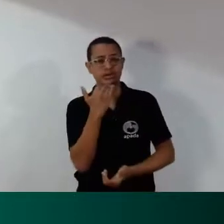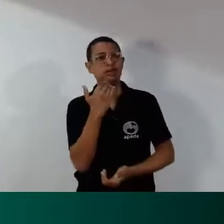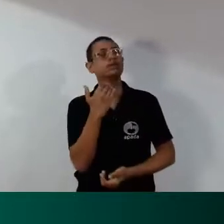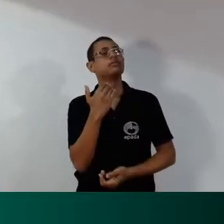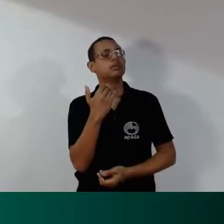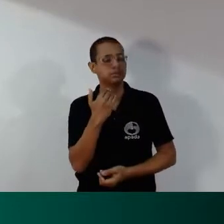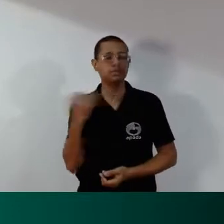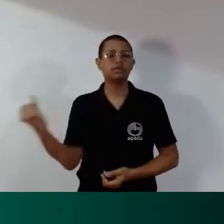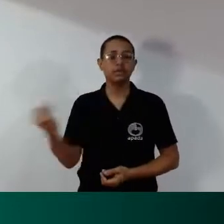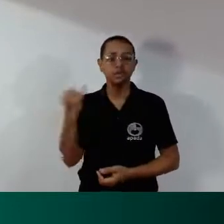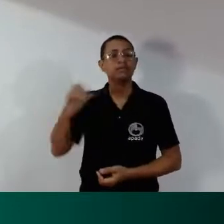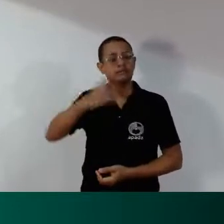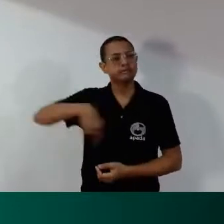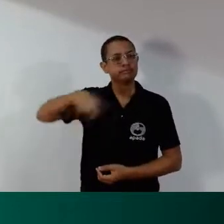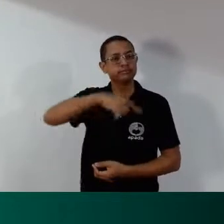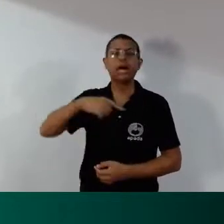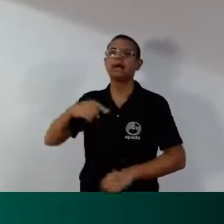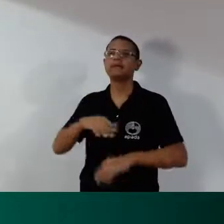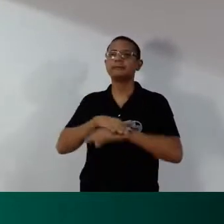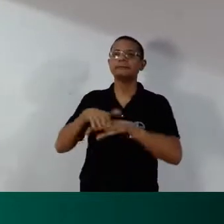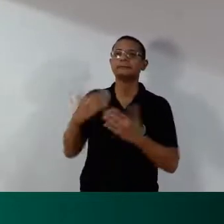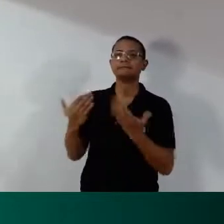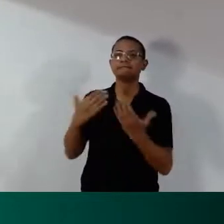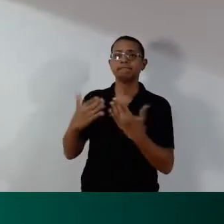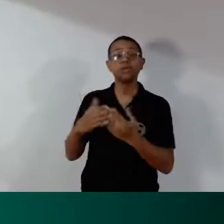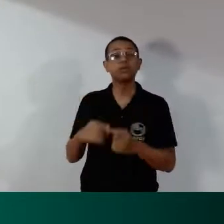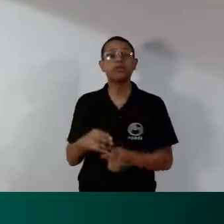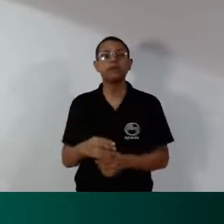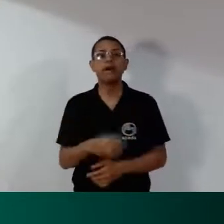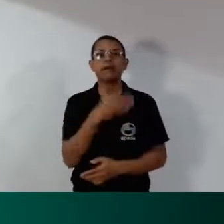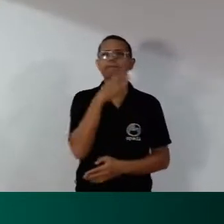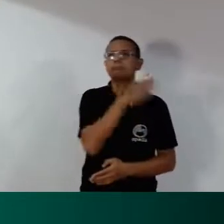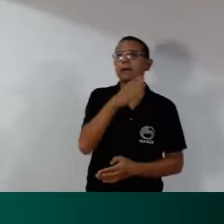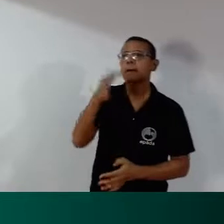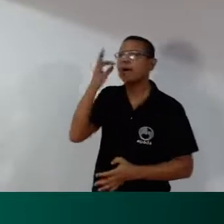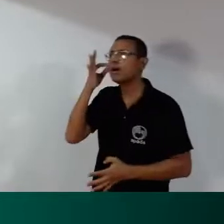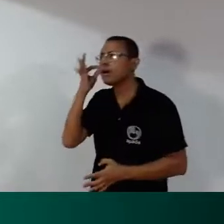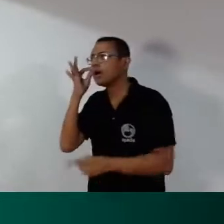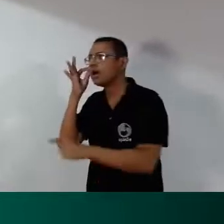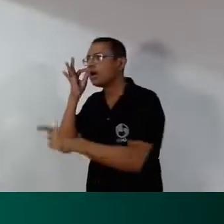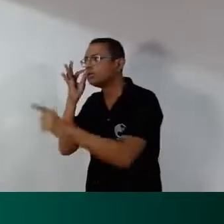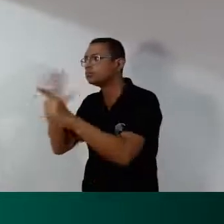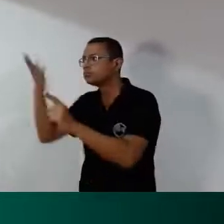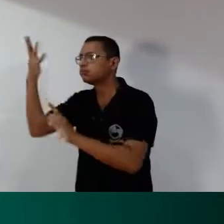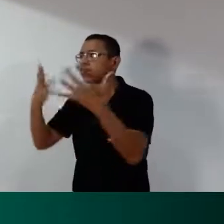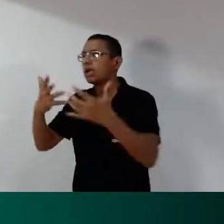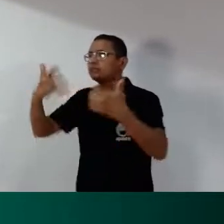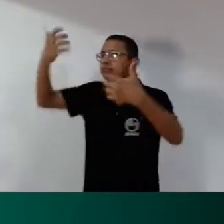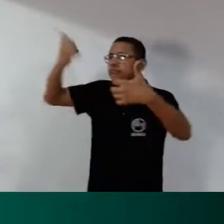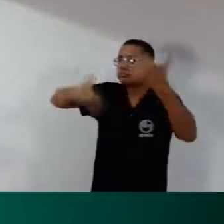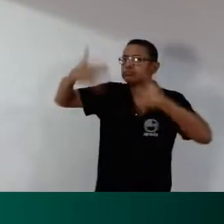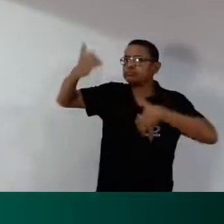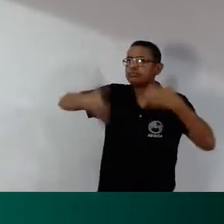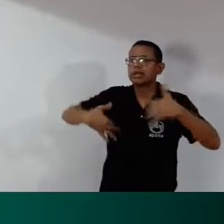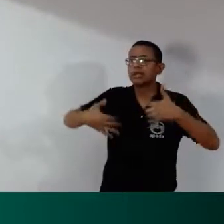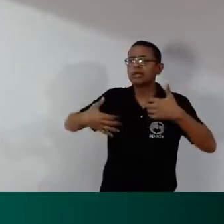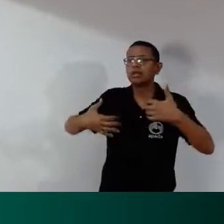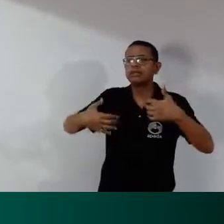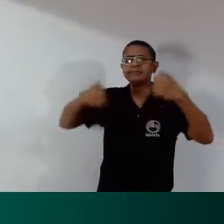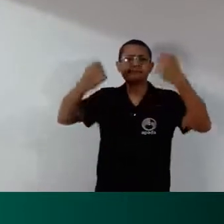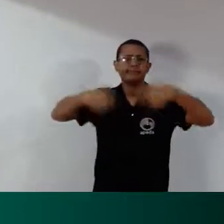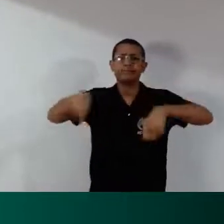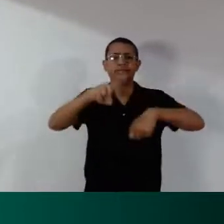você vai lá e e você vê acontece você não precisa muita explicação tem uma comida